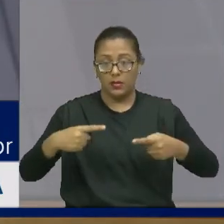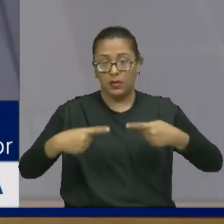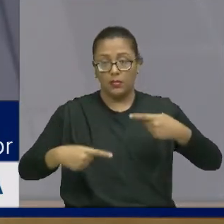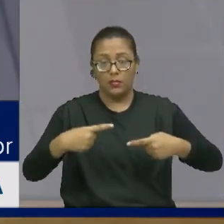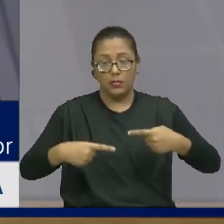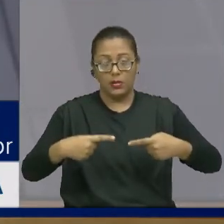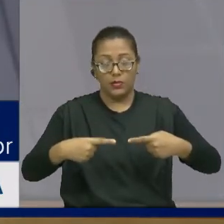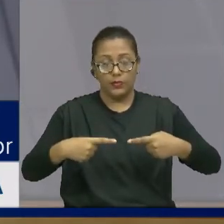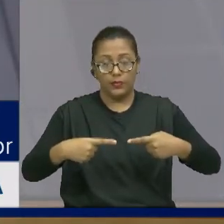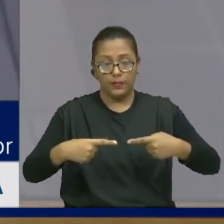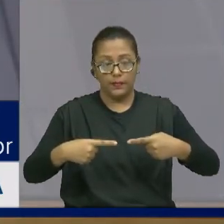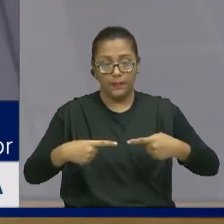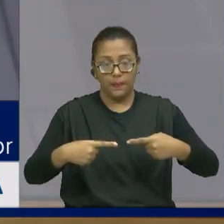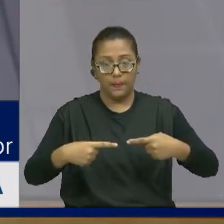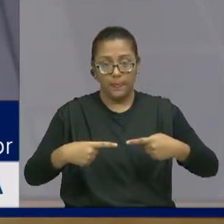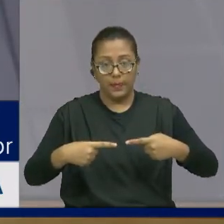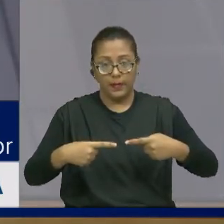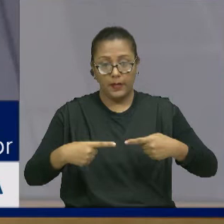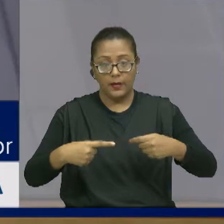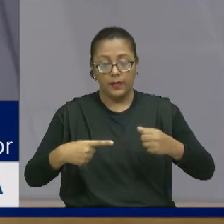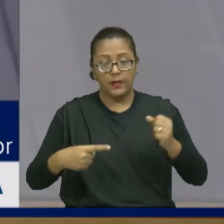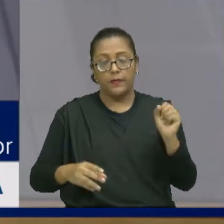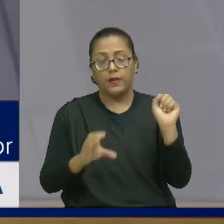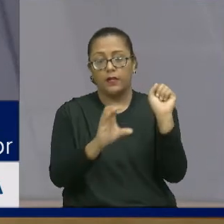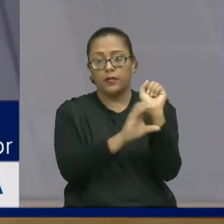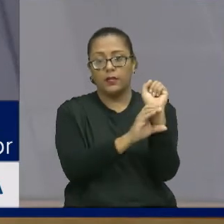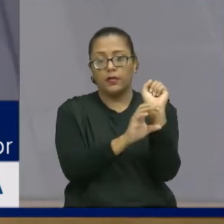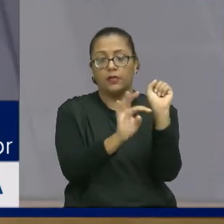Código Tributário Nacional, Lei